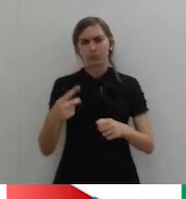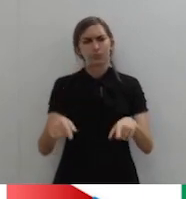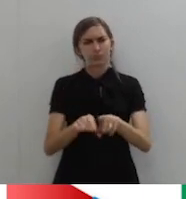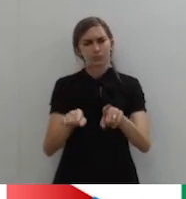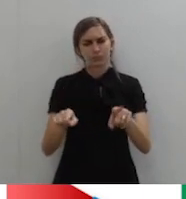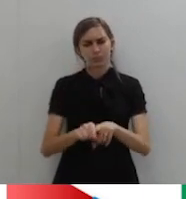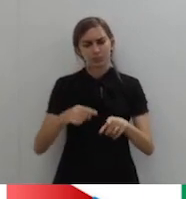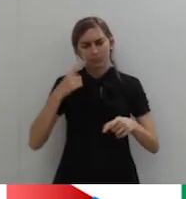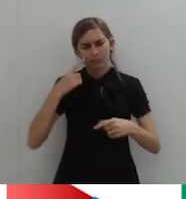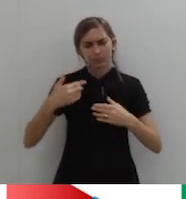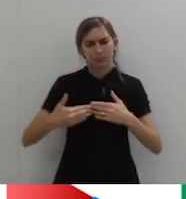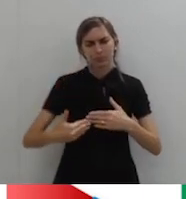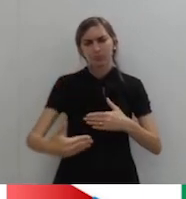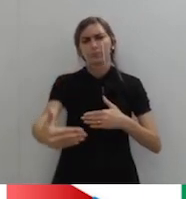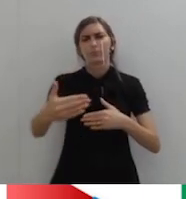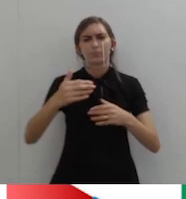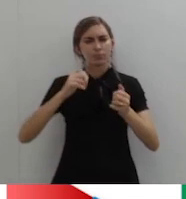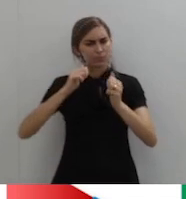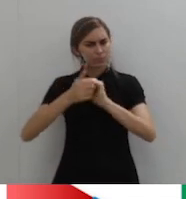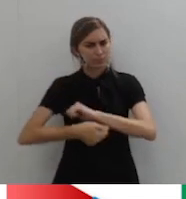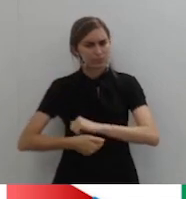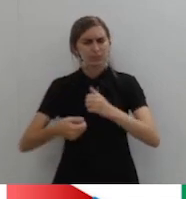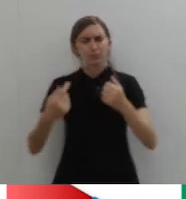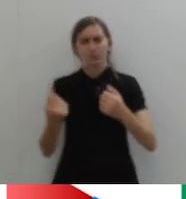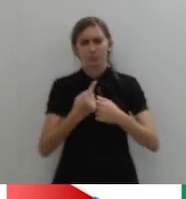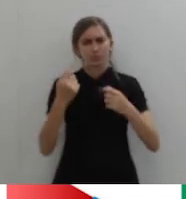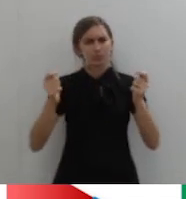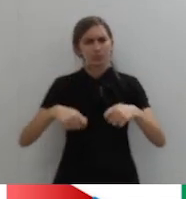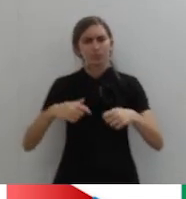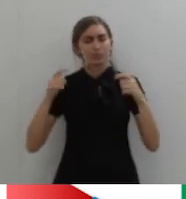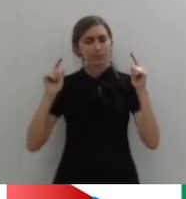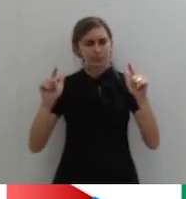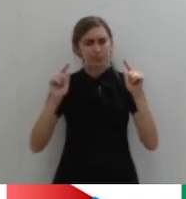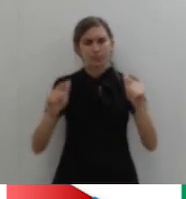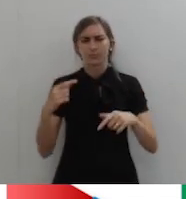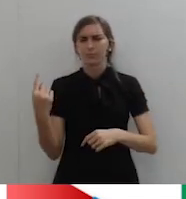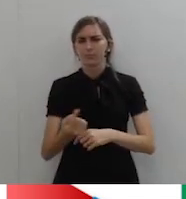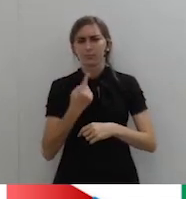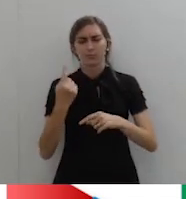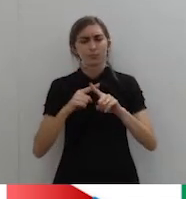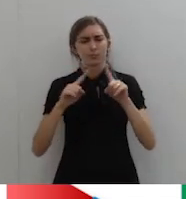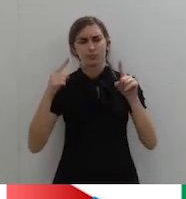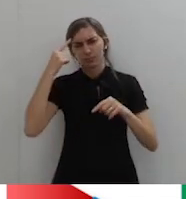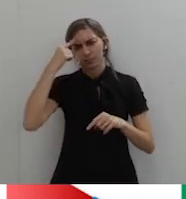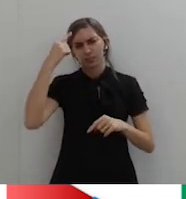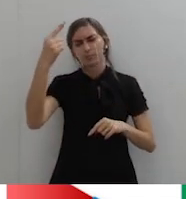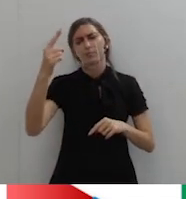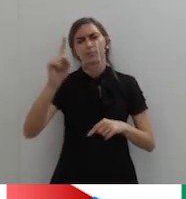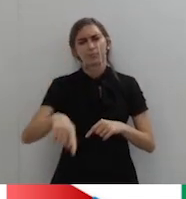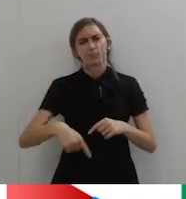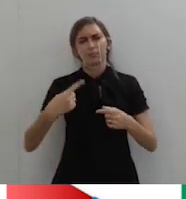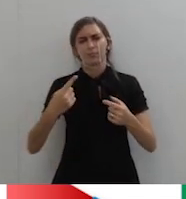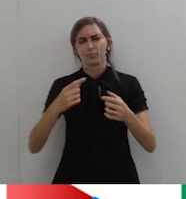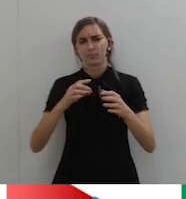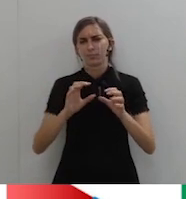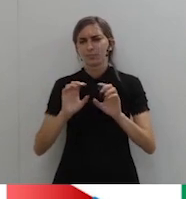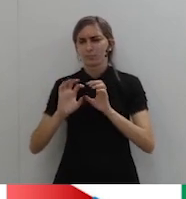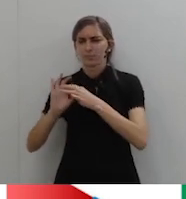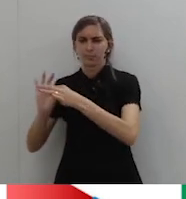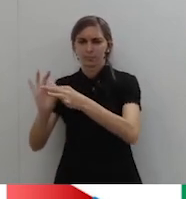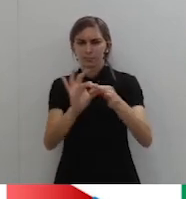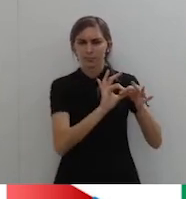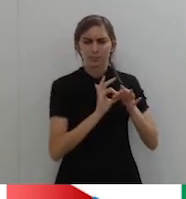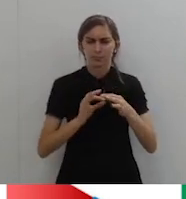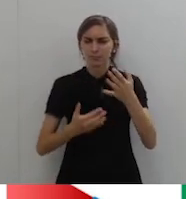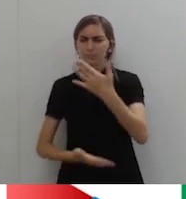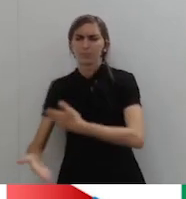A gente também vai ver mais à frente que dá para jogar sozinho e dá para se divertir sozinho. Mas a ideia é a